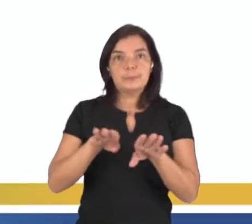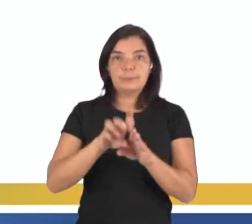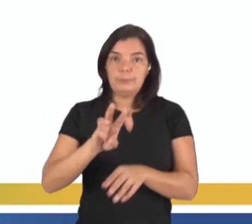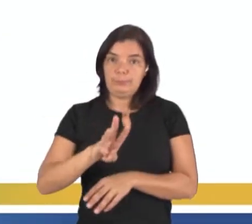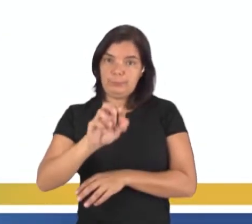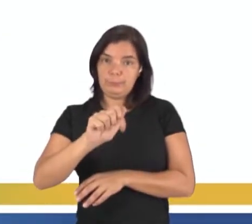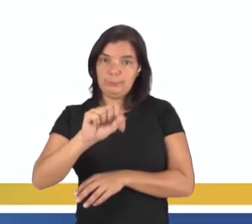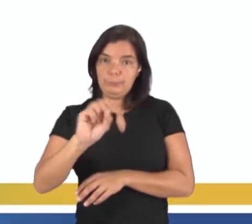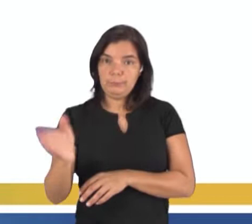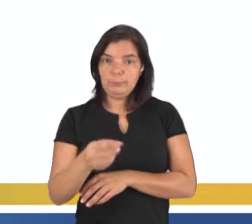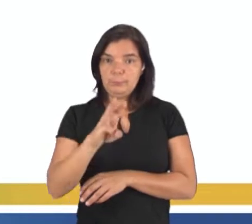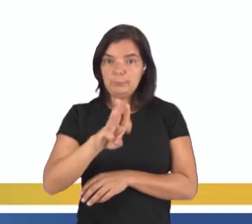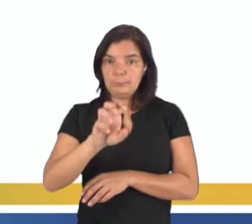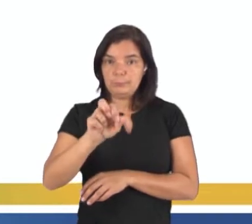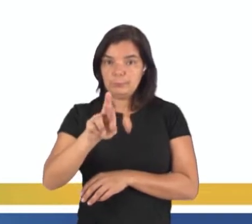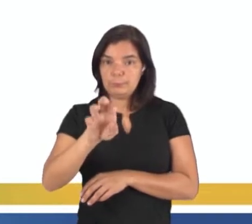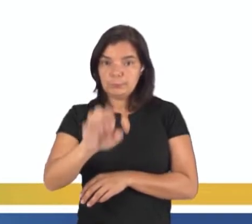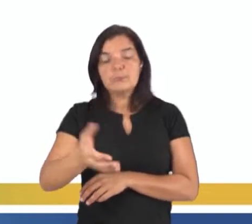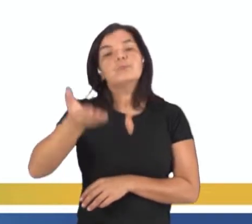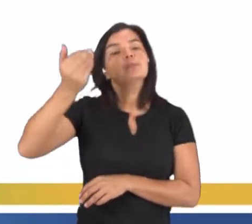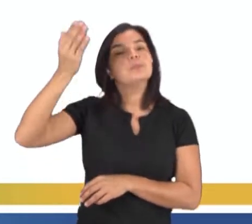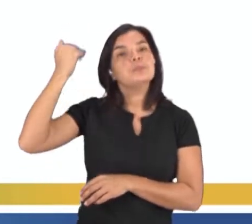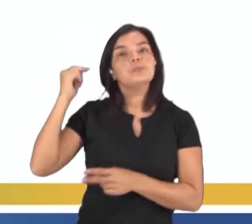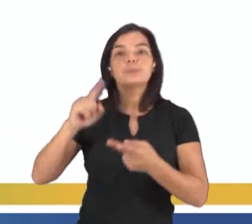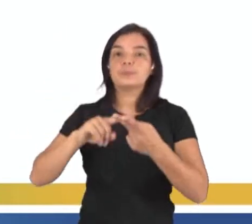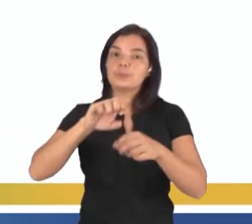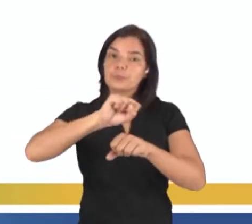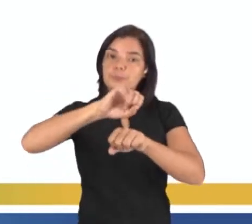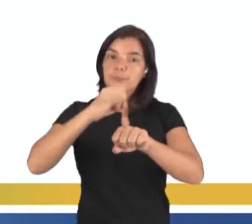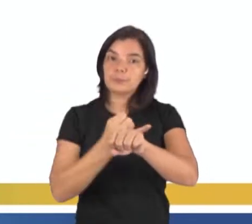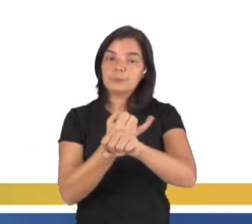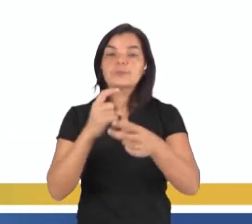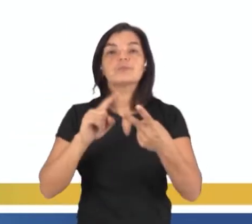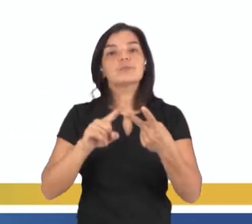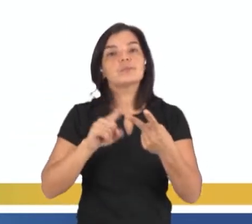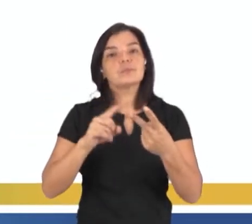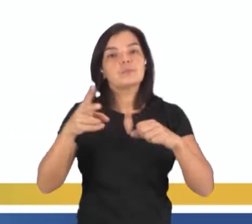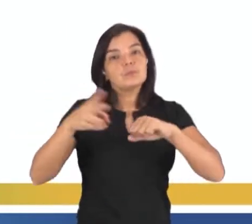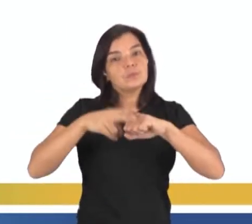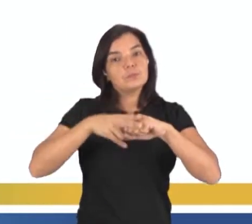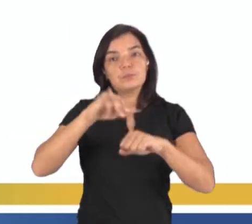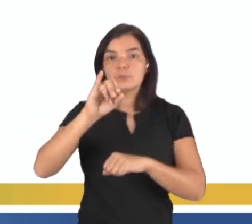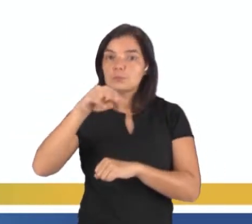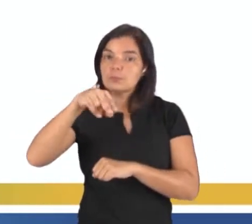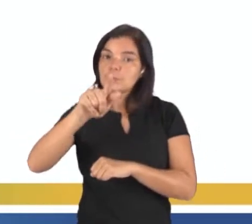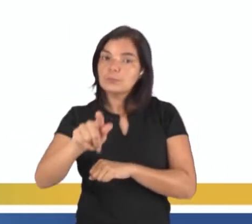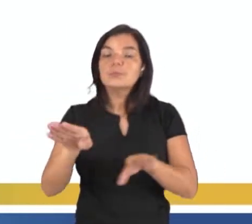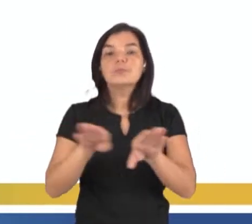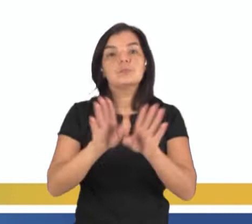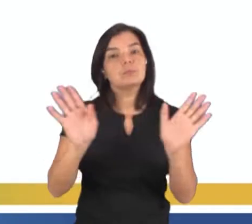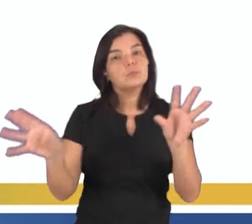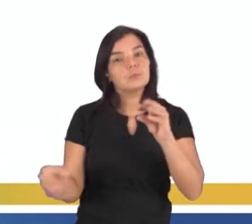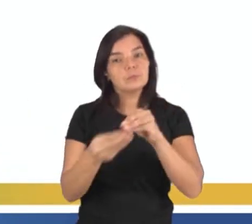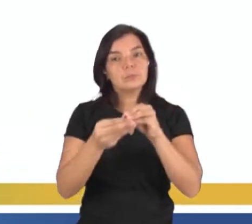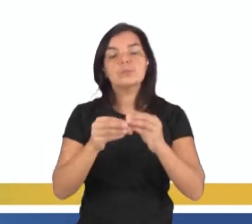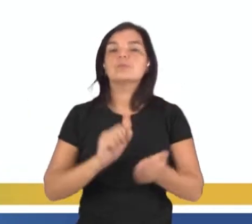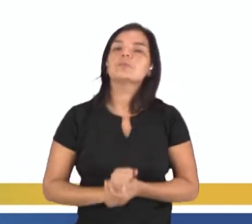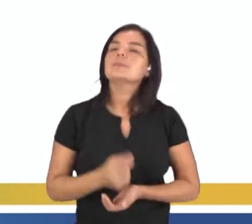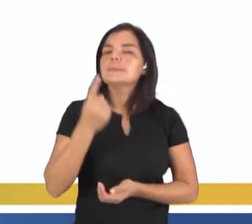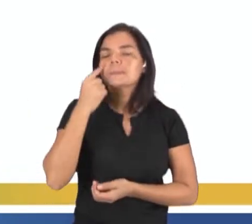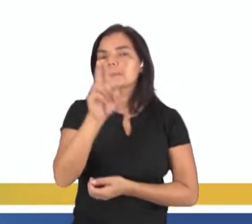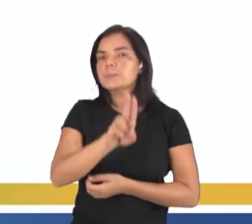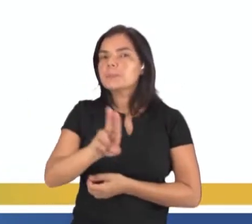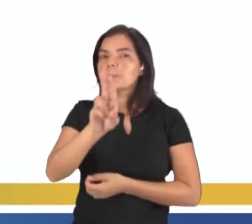o were, que é o passado do to be. Aí vem o sujeito, o verbo com final ing e por final o complemento. Então